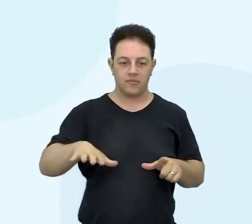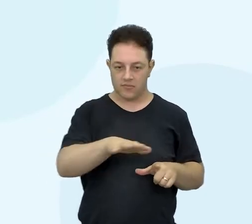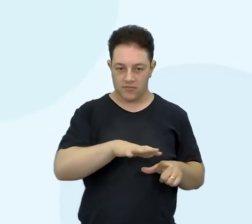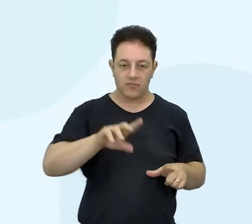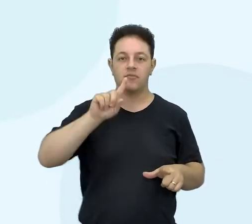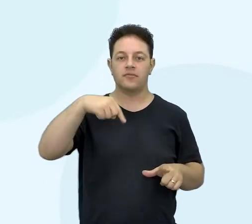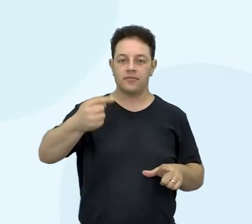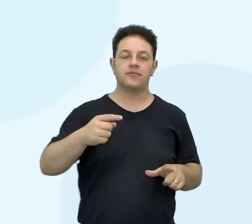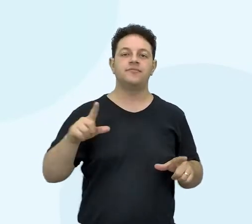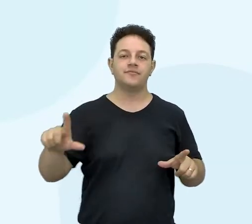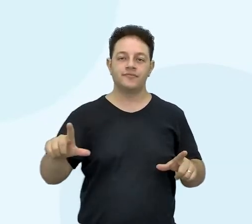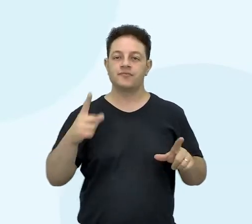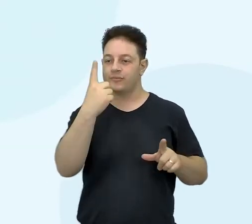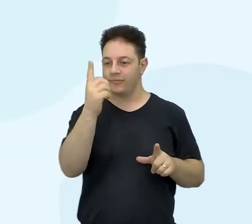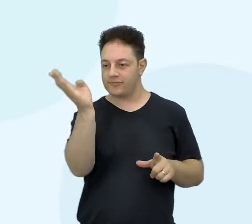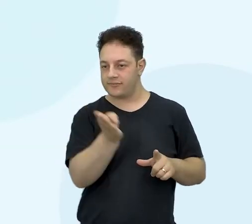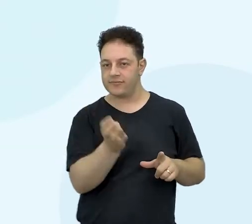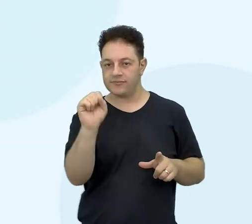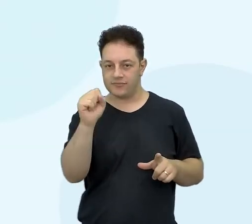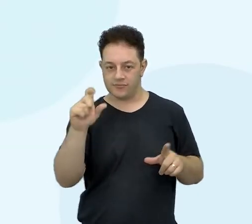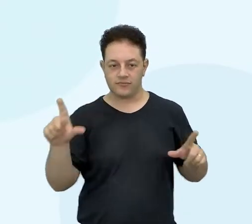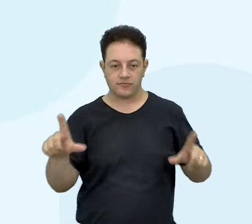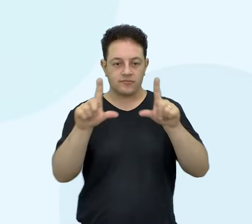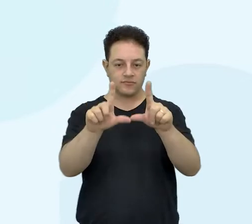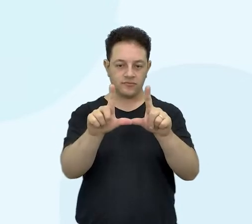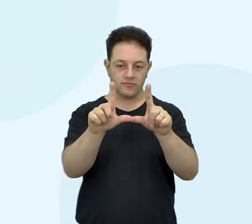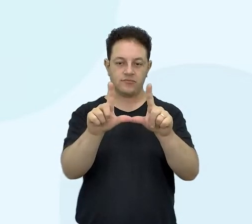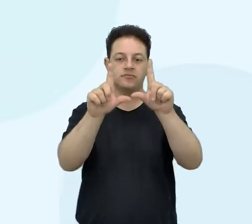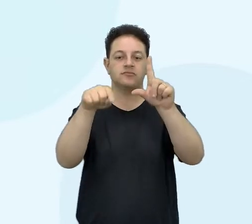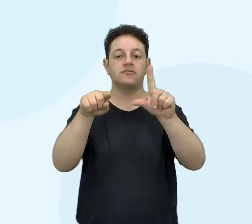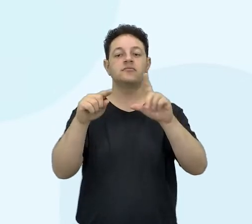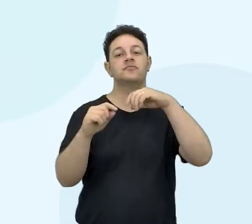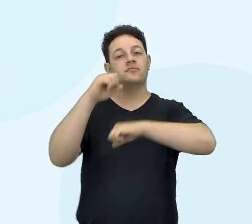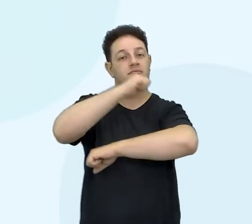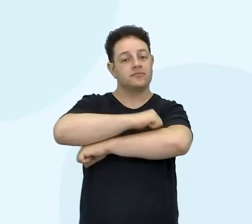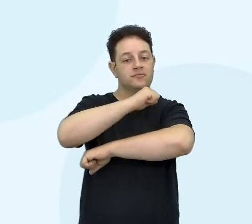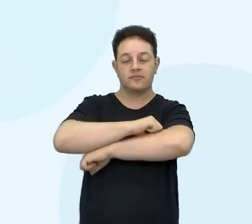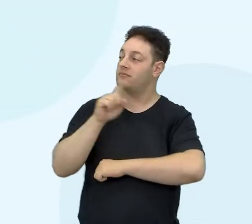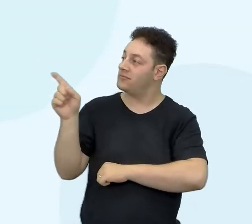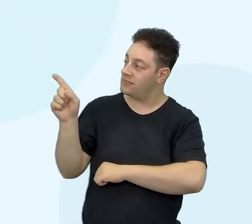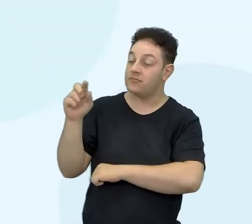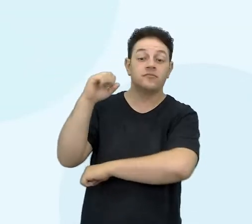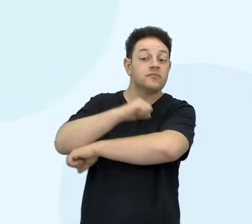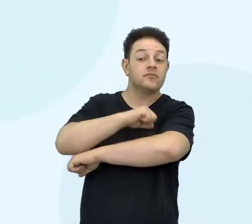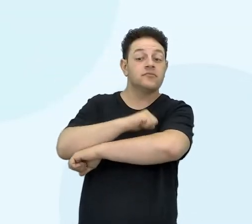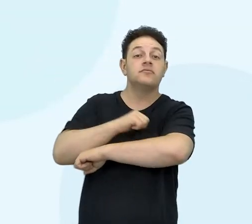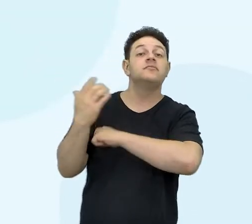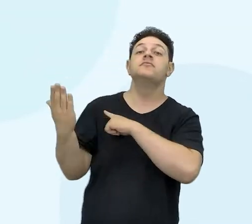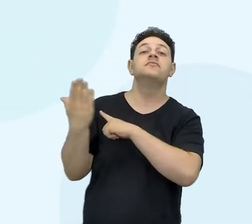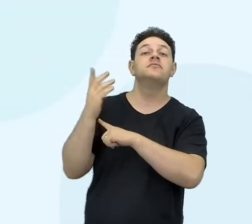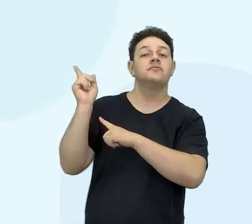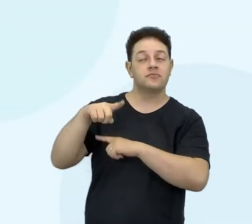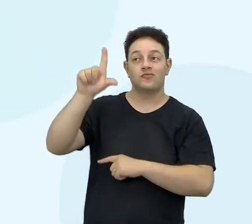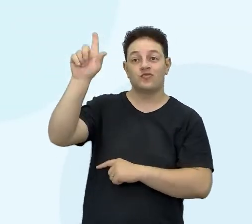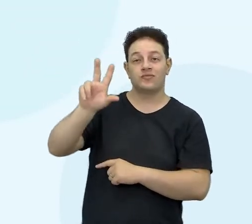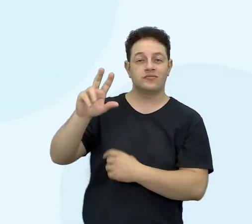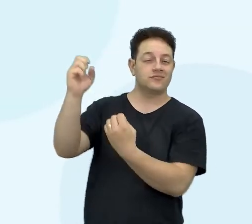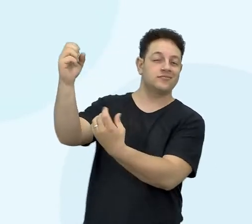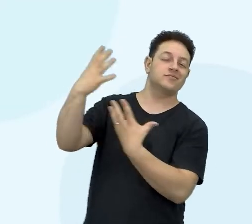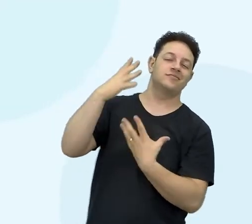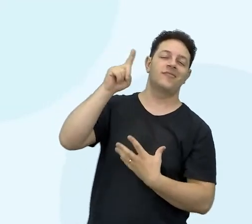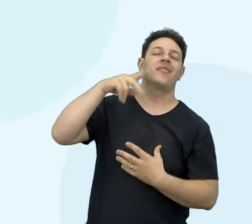pega 1/8 e recorta a janela. A janela não serve, evidentemente, para a iluminação